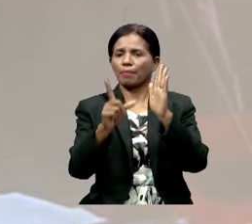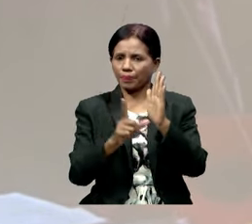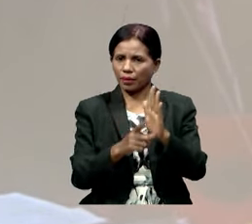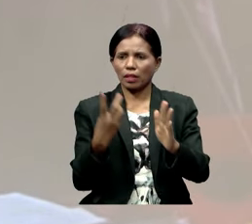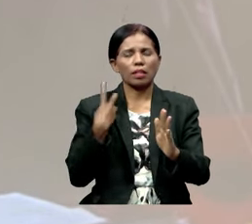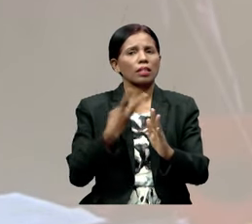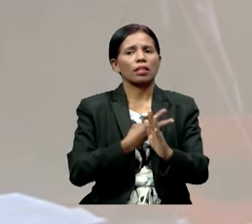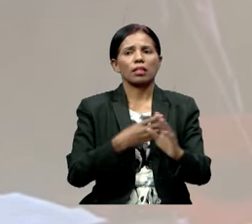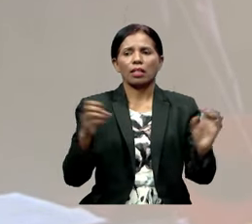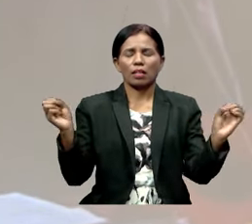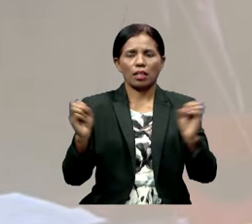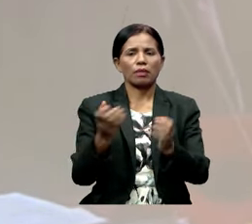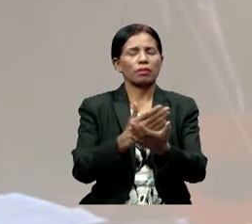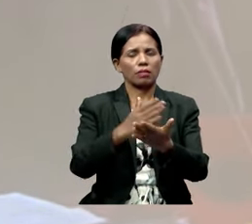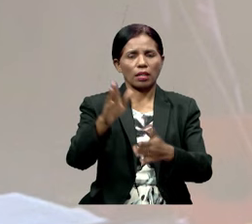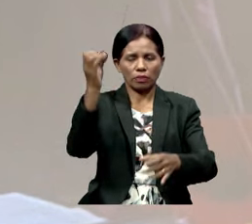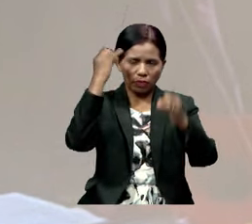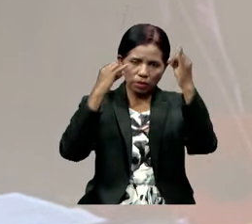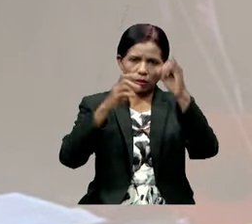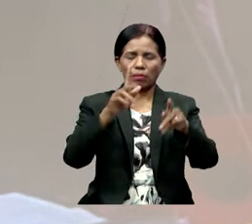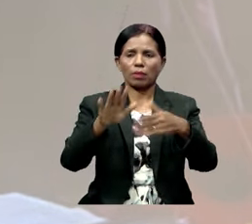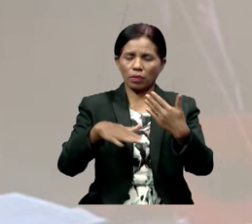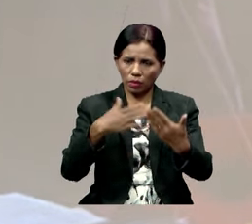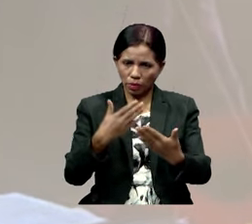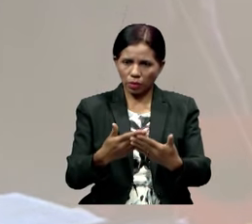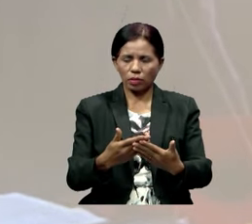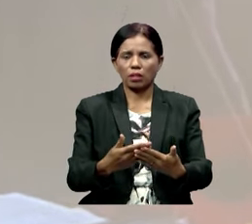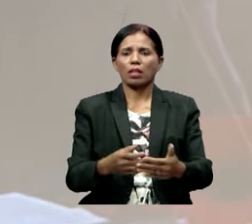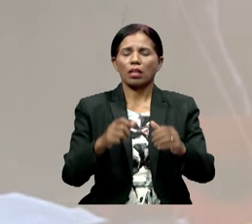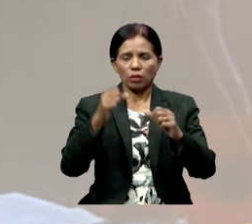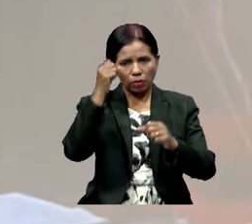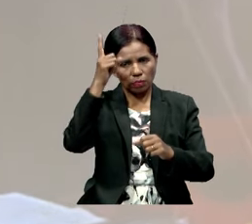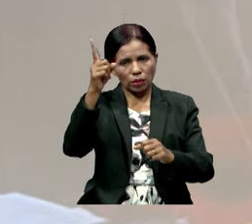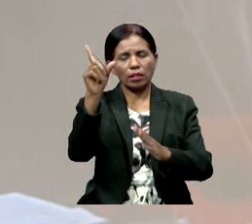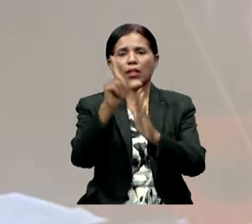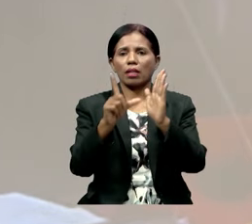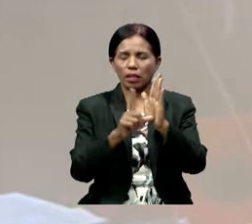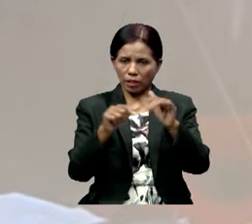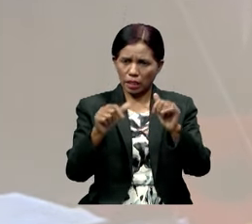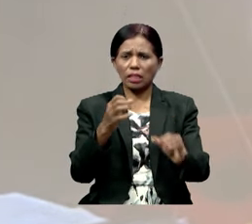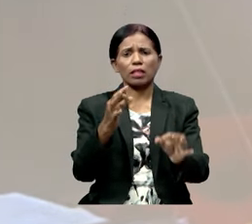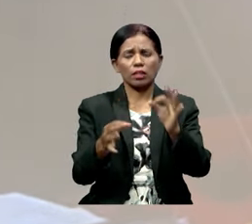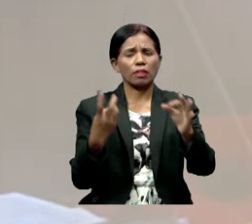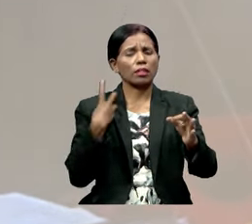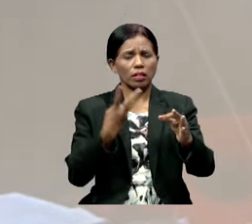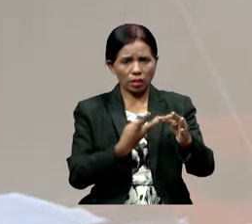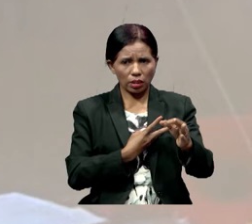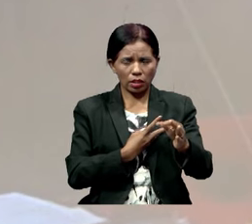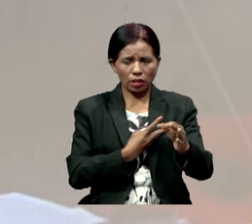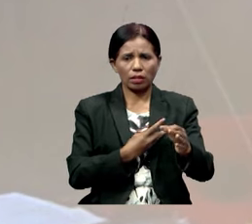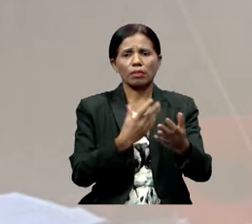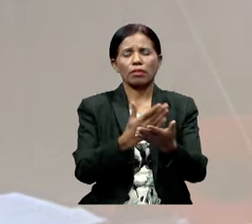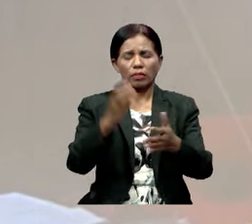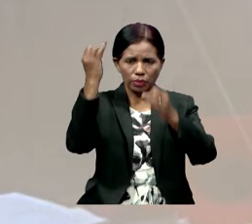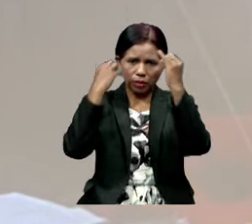ma lahalo disiminasa umba povu territorio nasional toma atu komprende leine. Sekari ita ba disimina ma